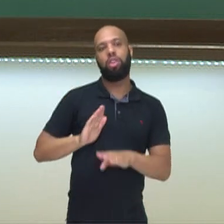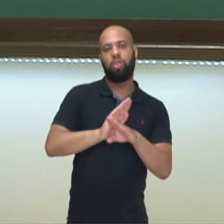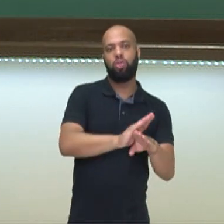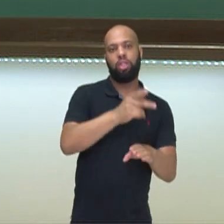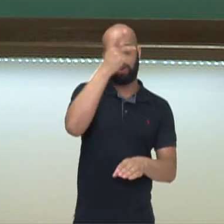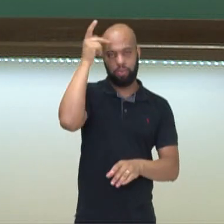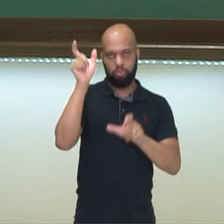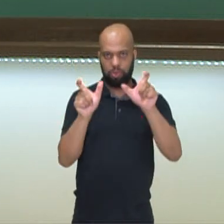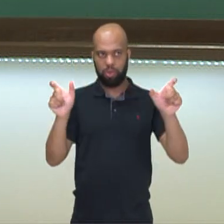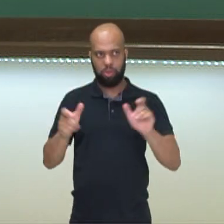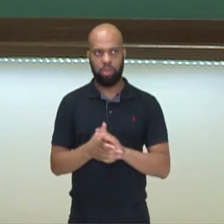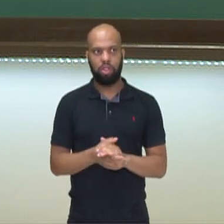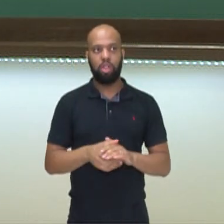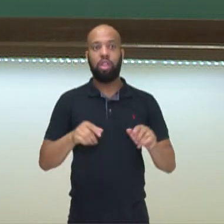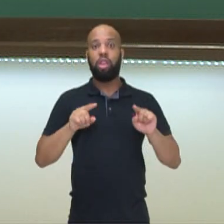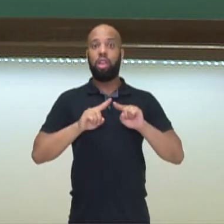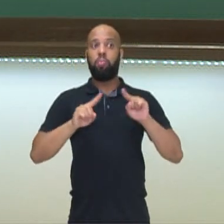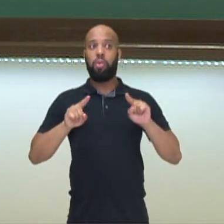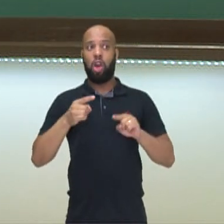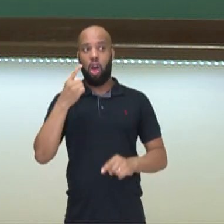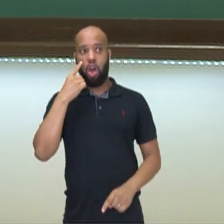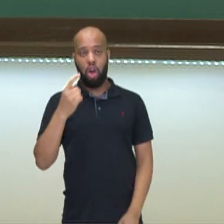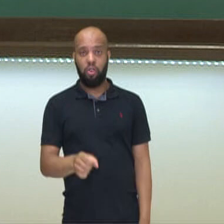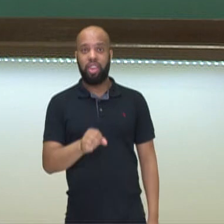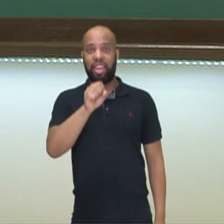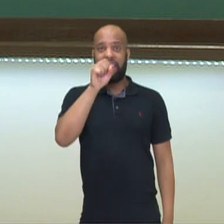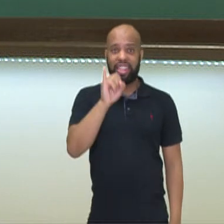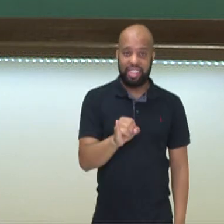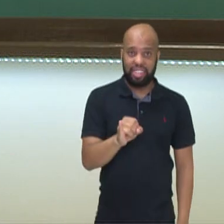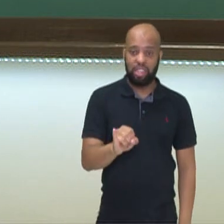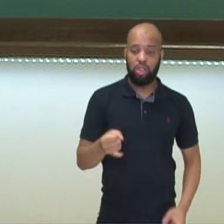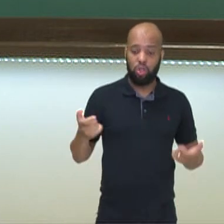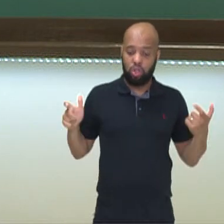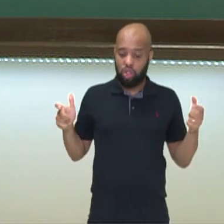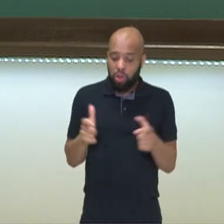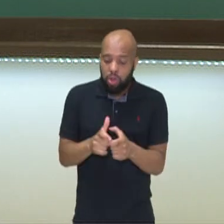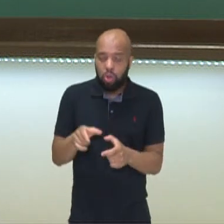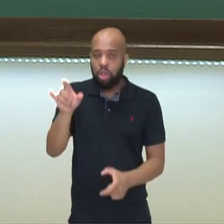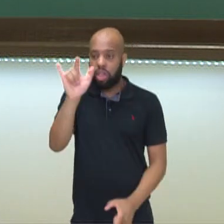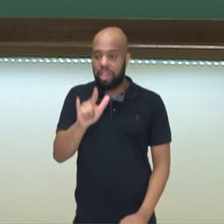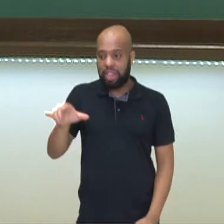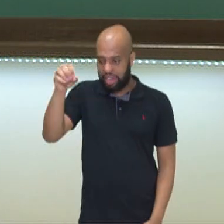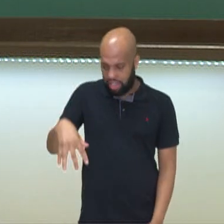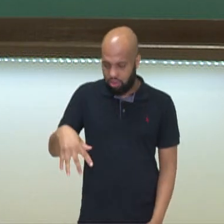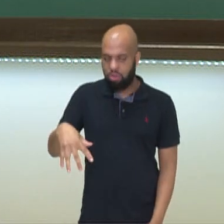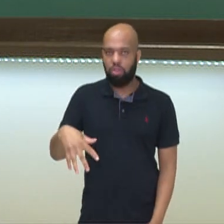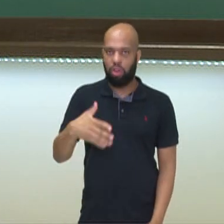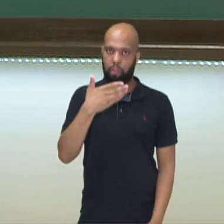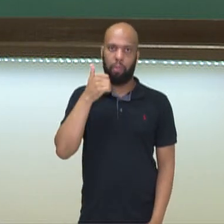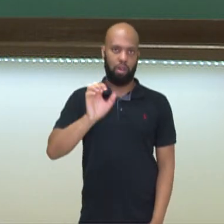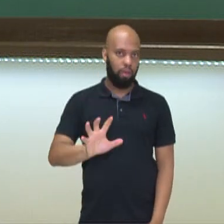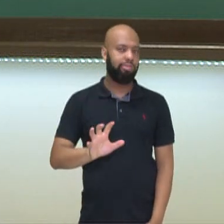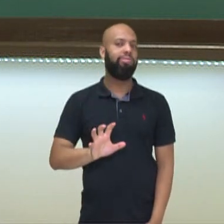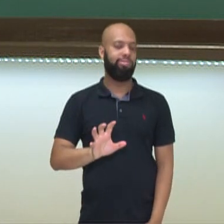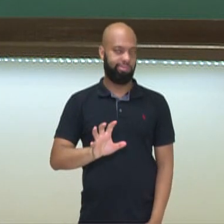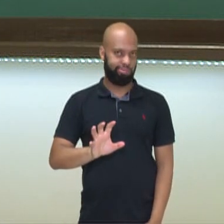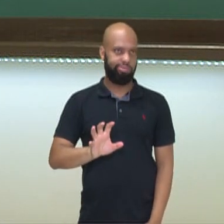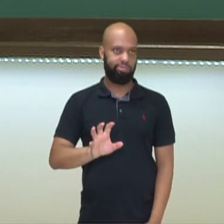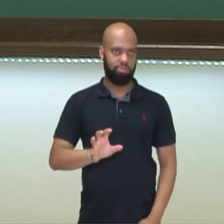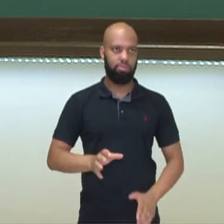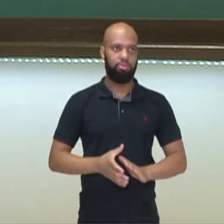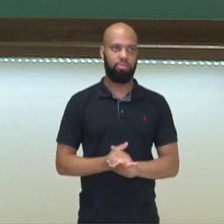gente. Só que pensa, quanto menos lixo nós produzirmos, melhor. Tá bom?